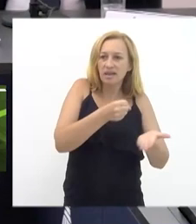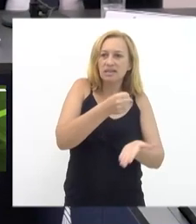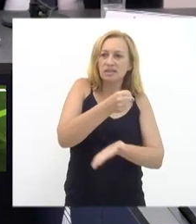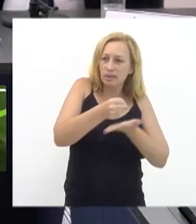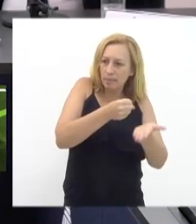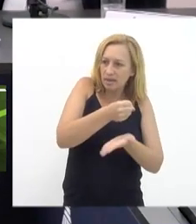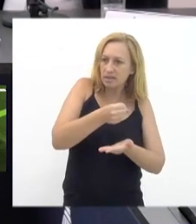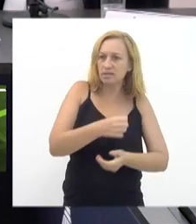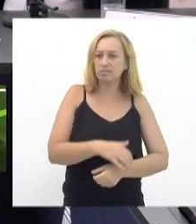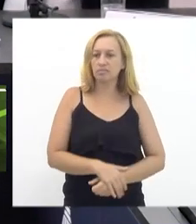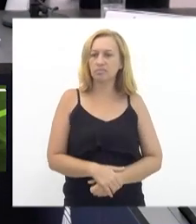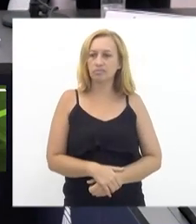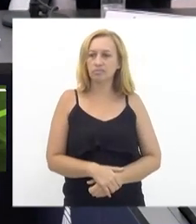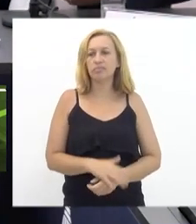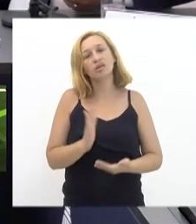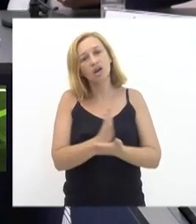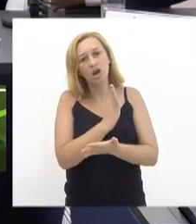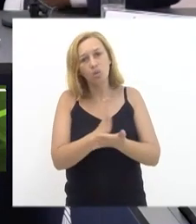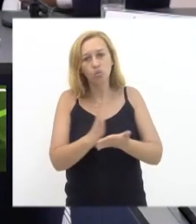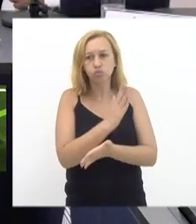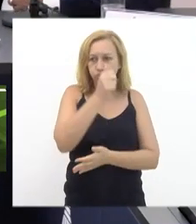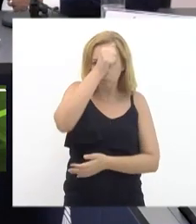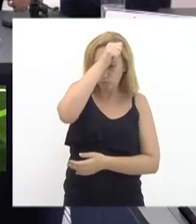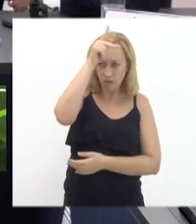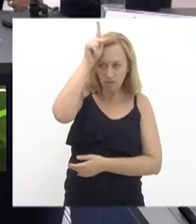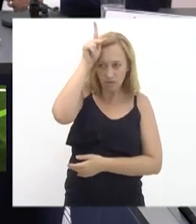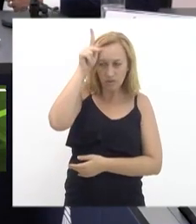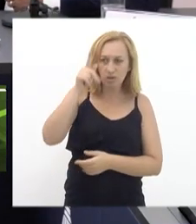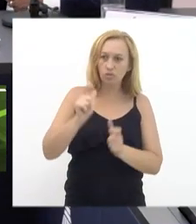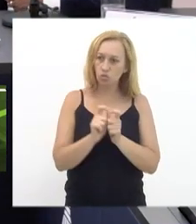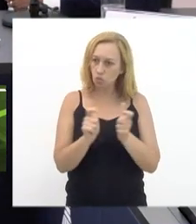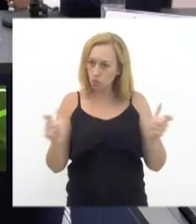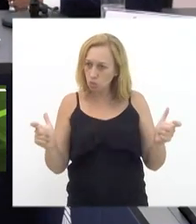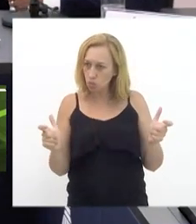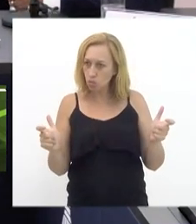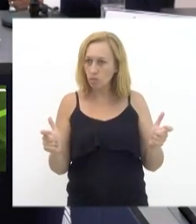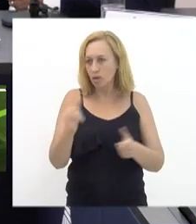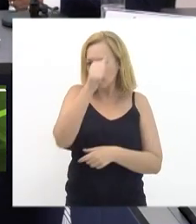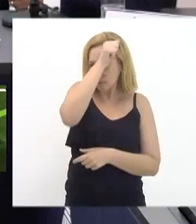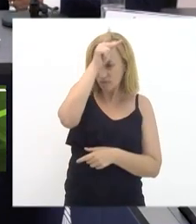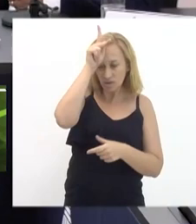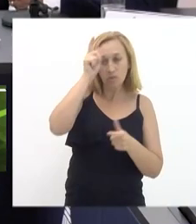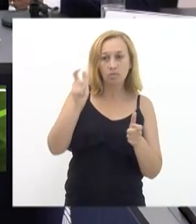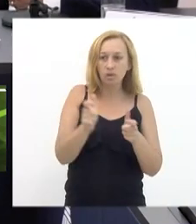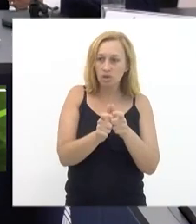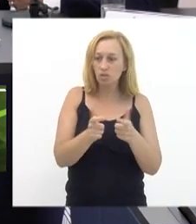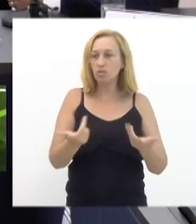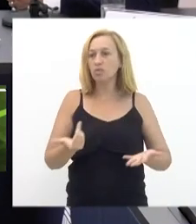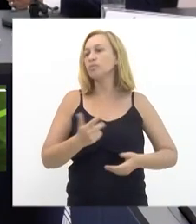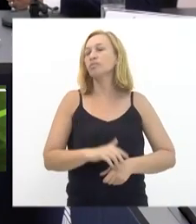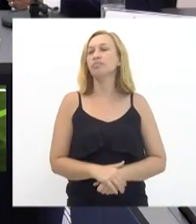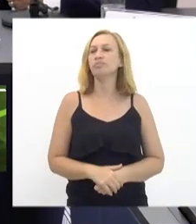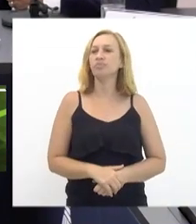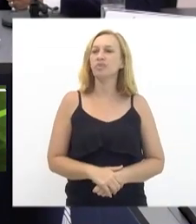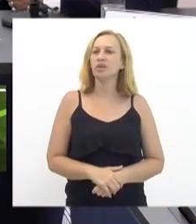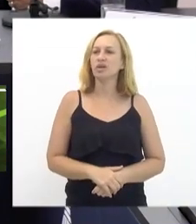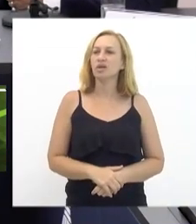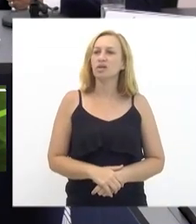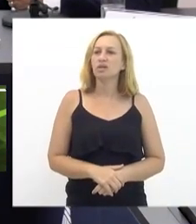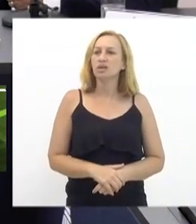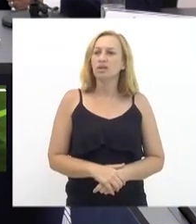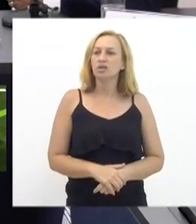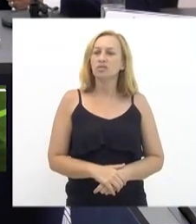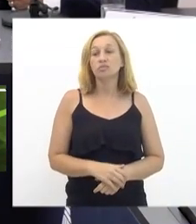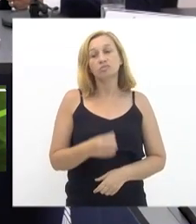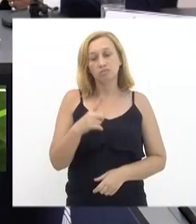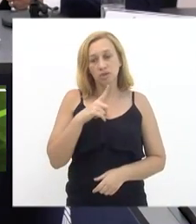básico né em alguns prefeitos prefeito dos maiores mas poderia poder de financeiro elas trazem os